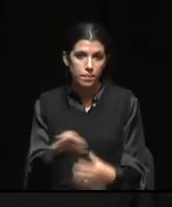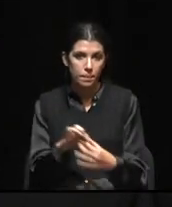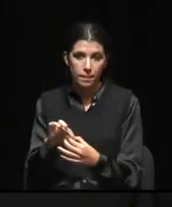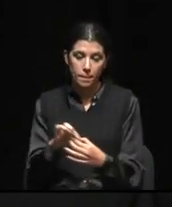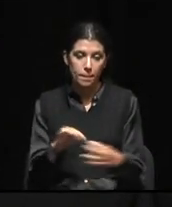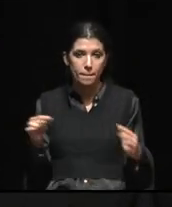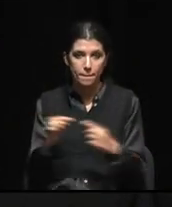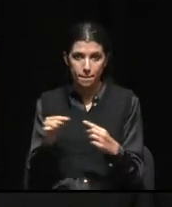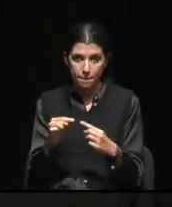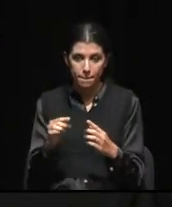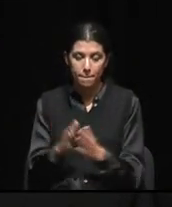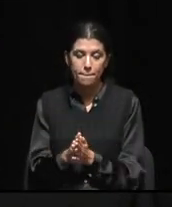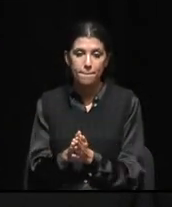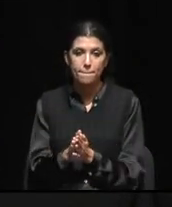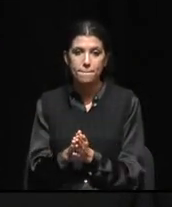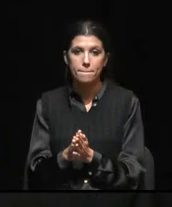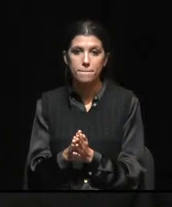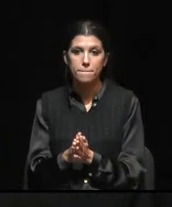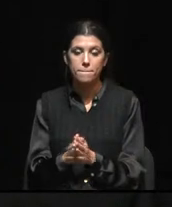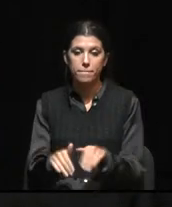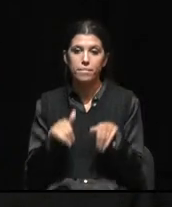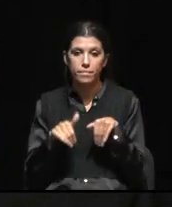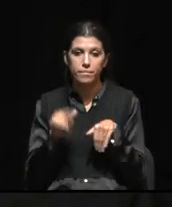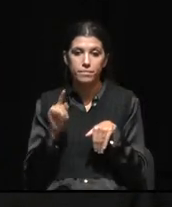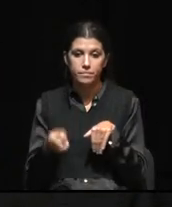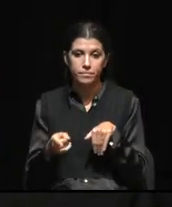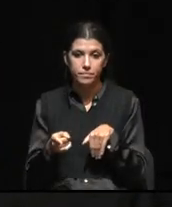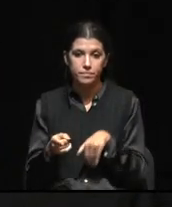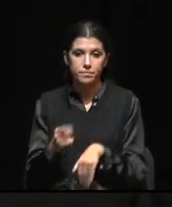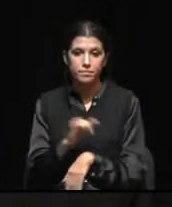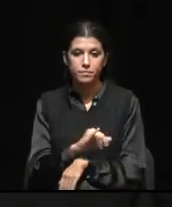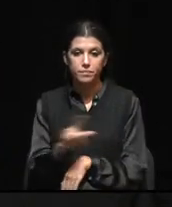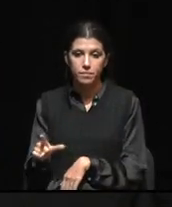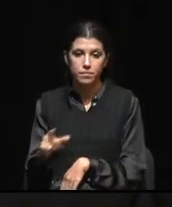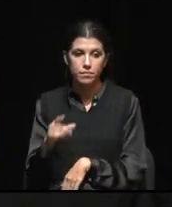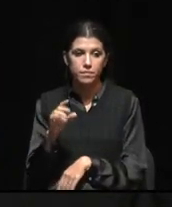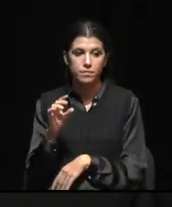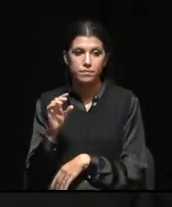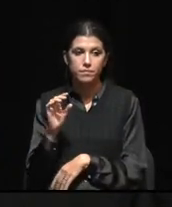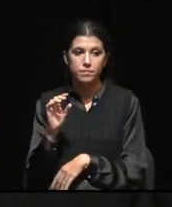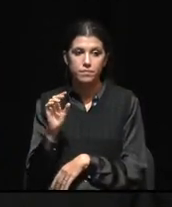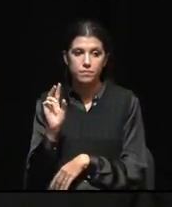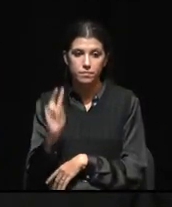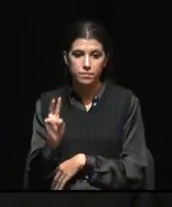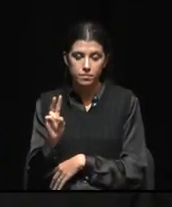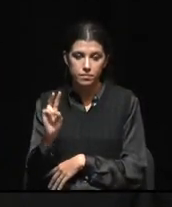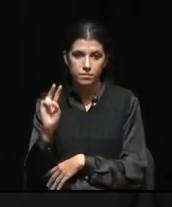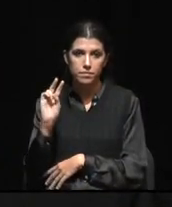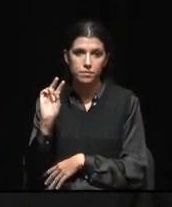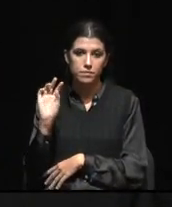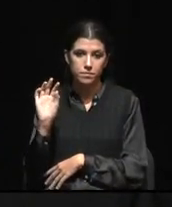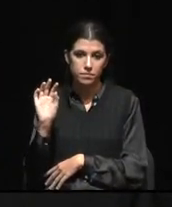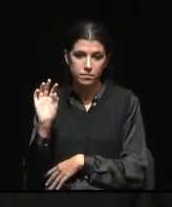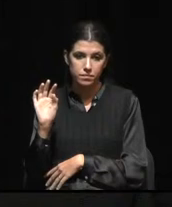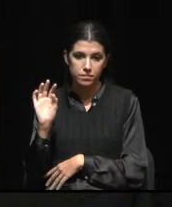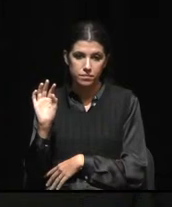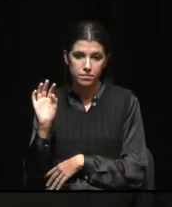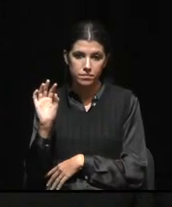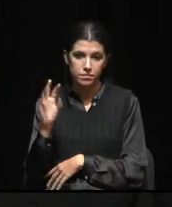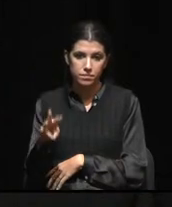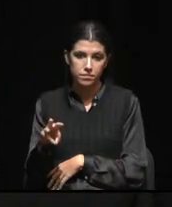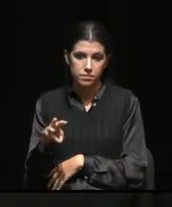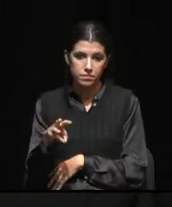e CDs quem se abstém iniciativa Liberal PSD